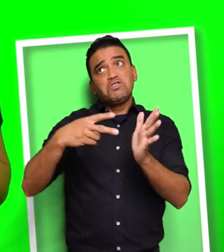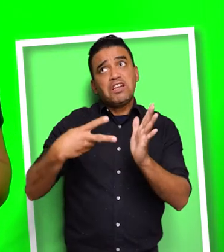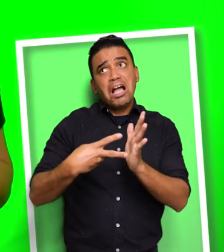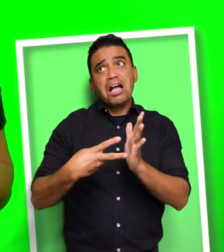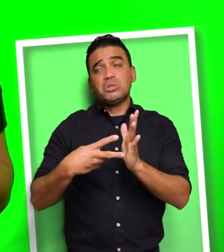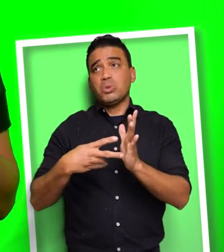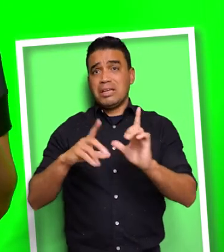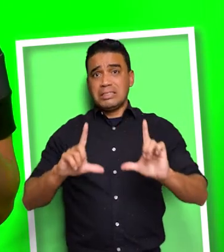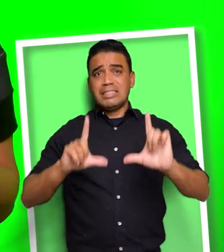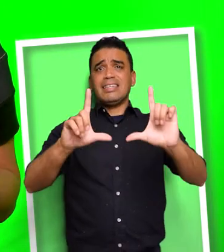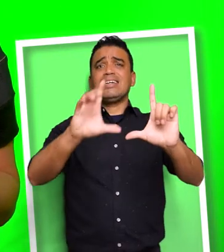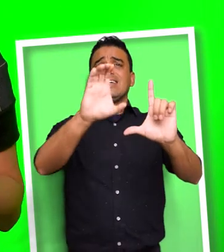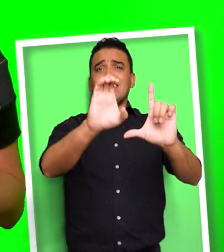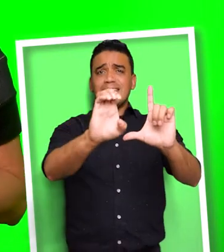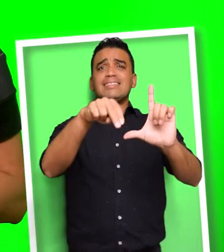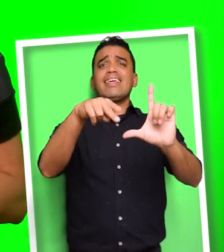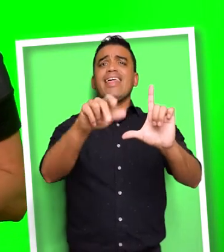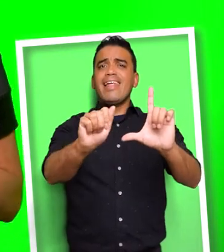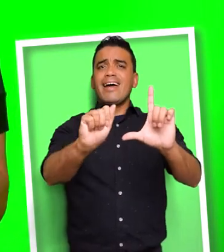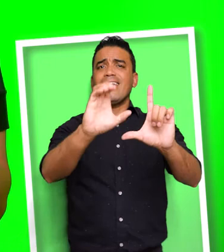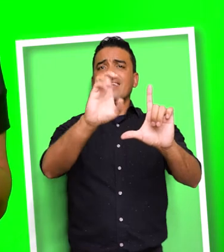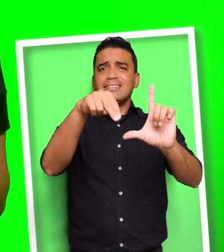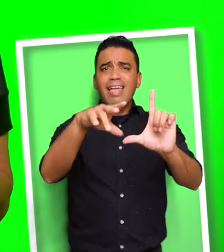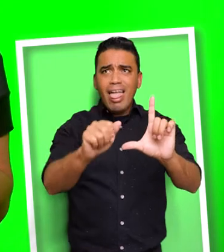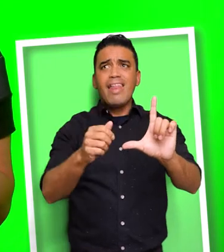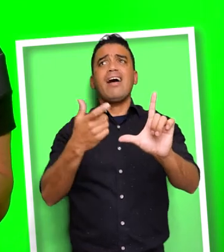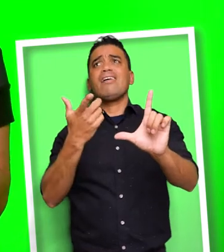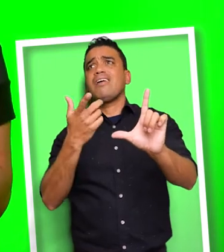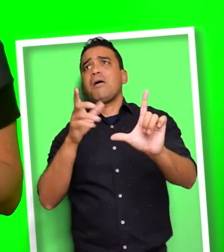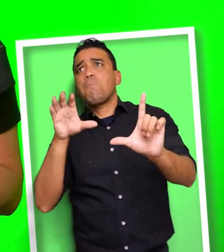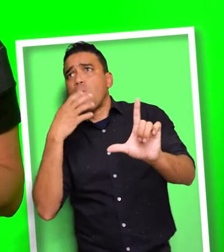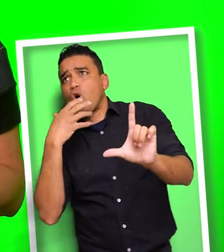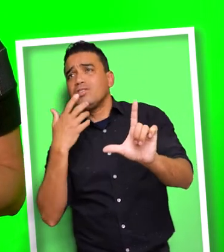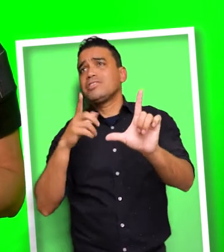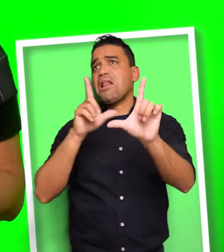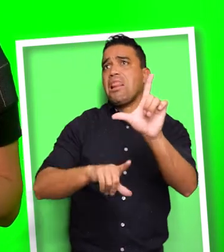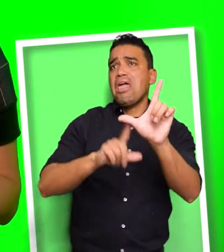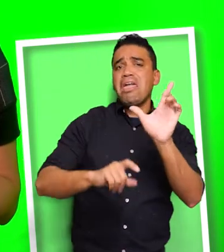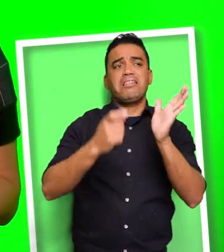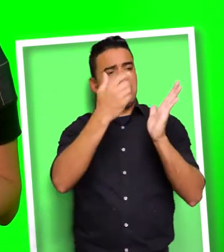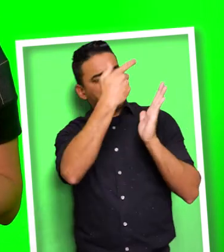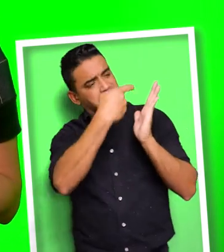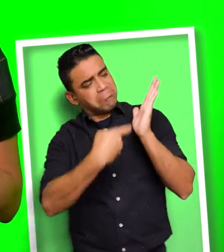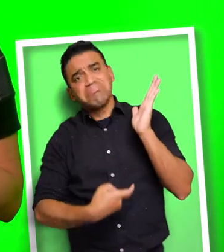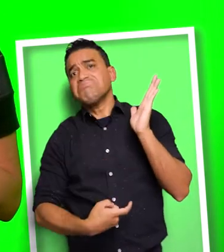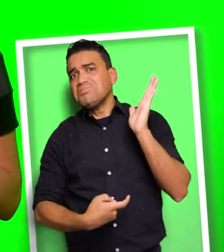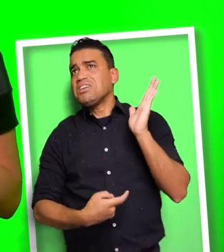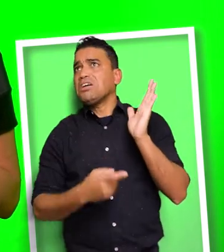construir cena a partir de música e pegar uma letra de música e transformar em cena, ou